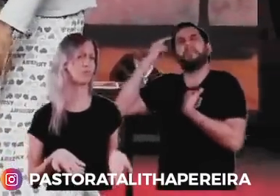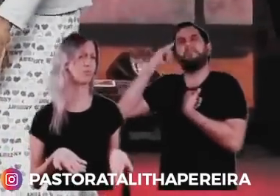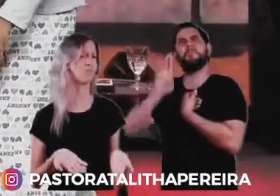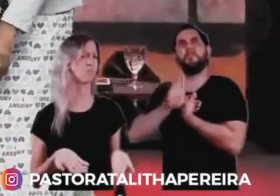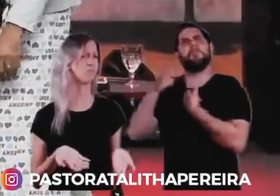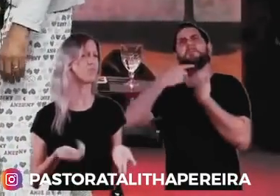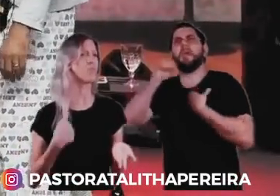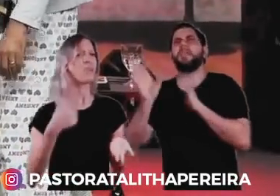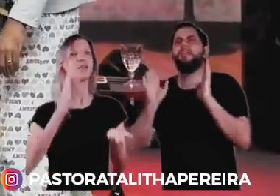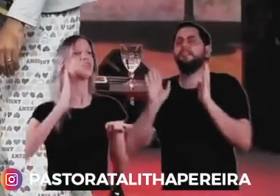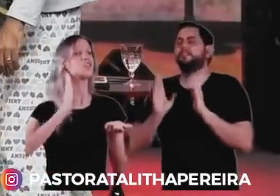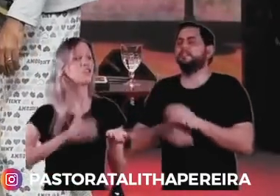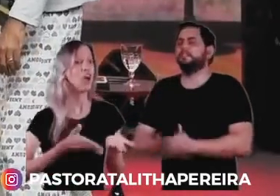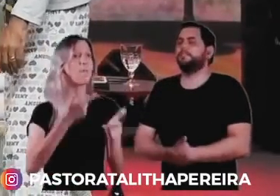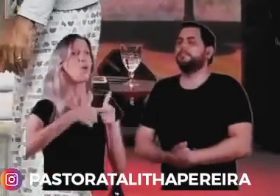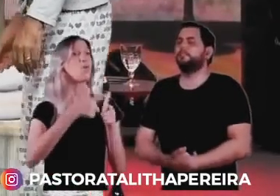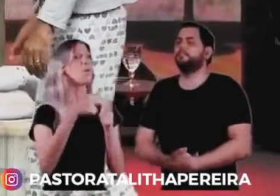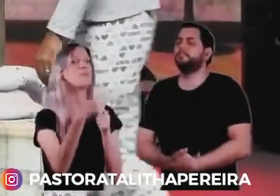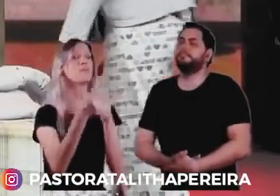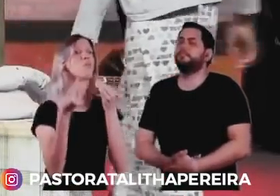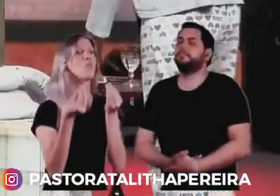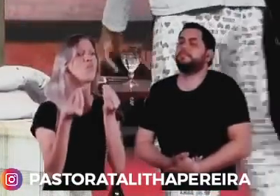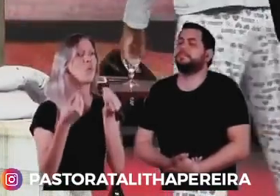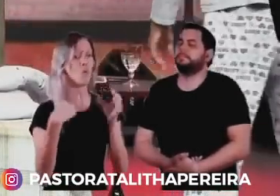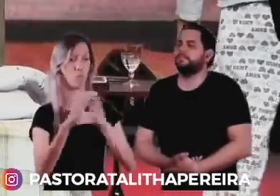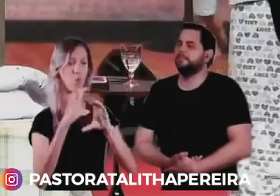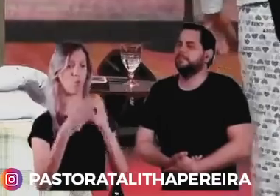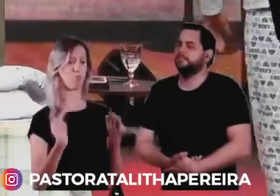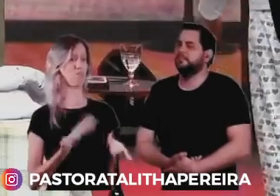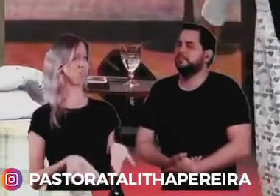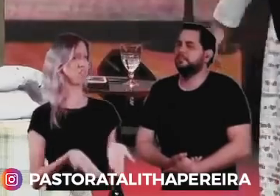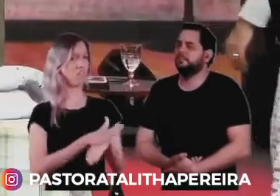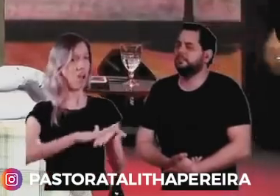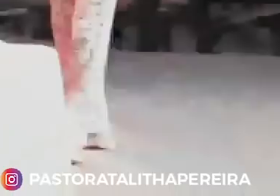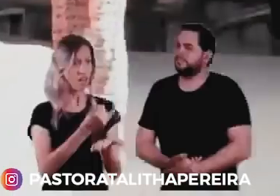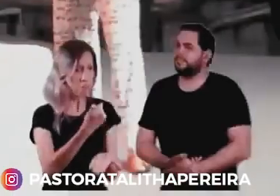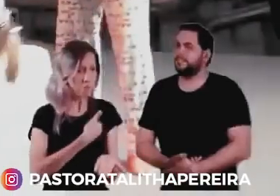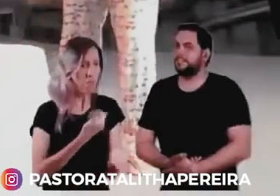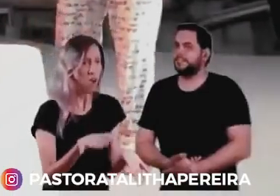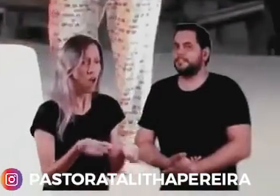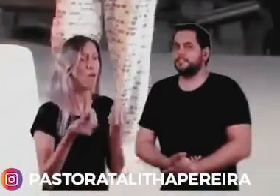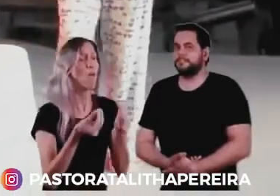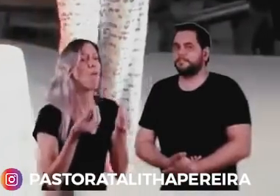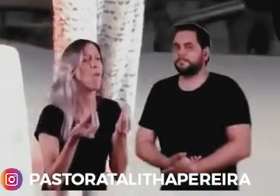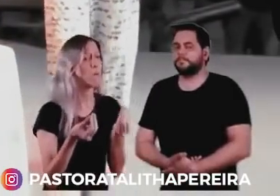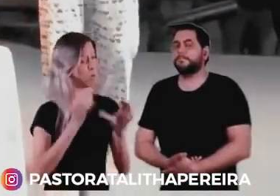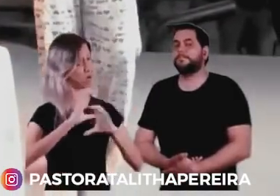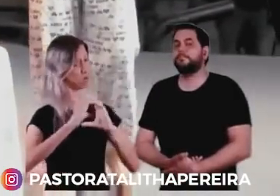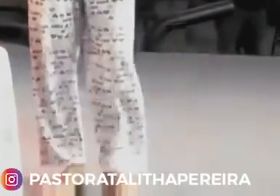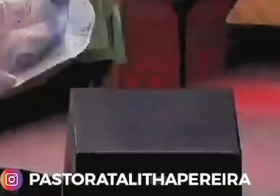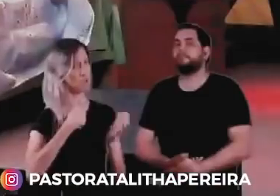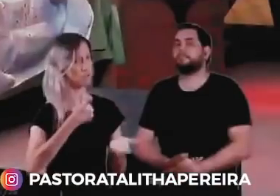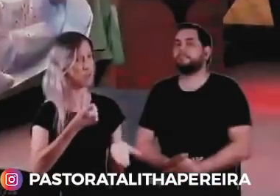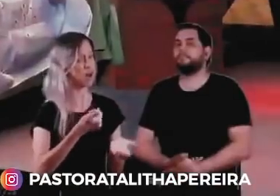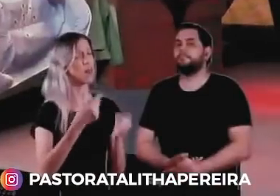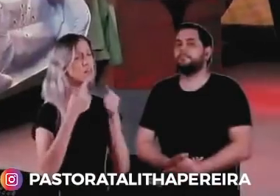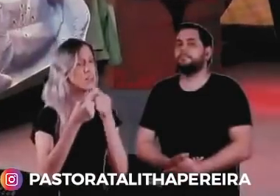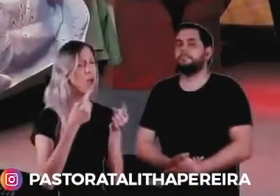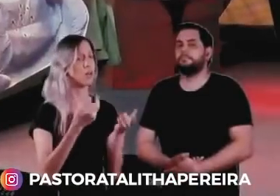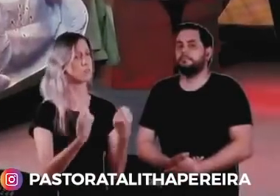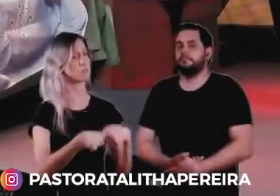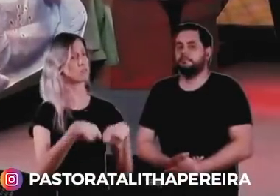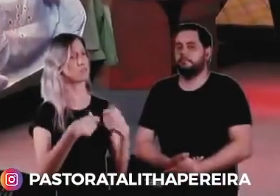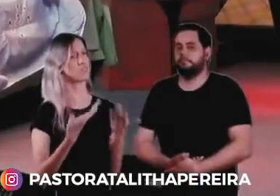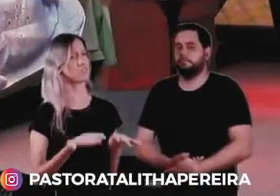ia sair. Meu mas... filho, esse é o seu problema, você não comunica. É isso que dá, você precisa se comunicar, você precisa dialogar.